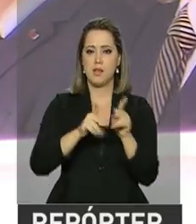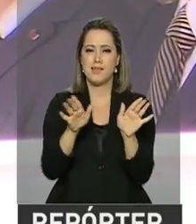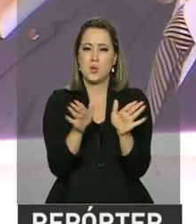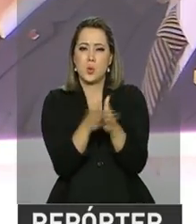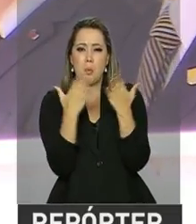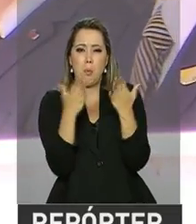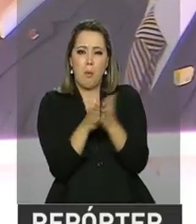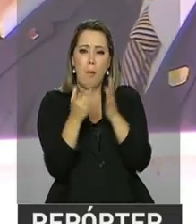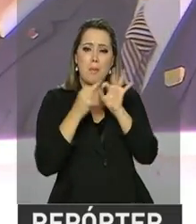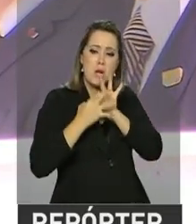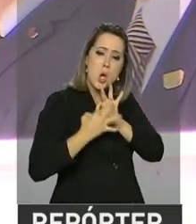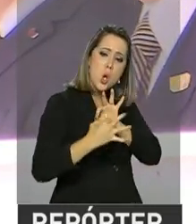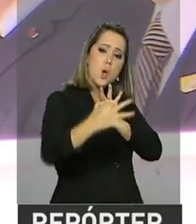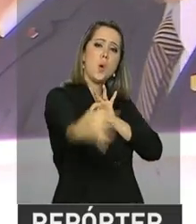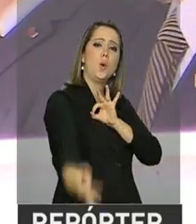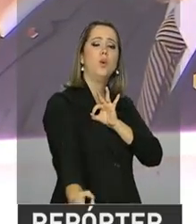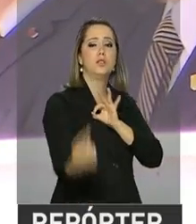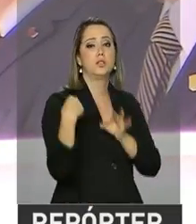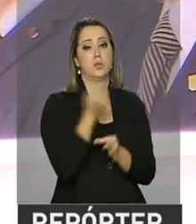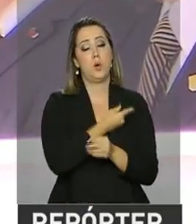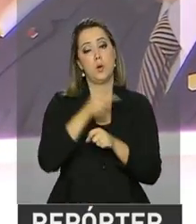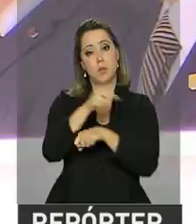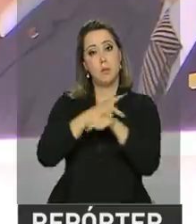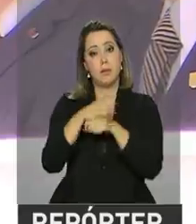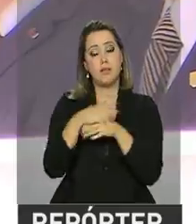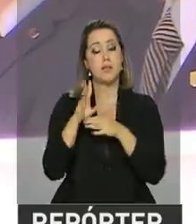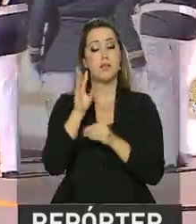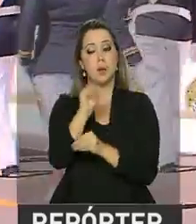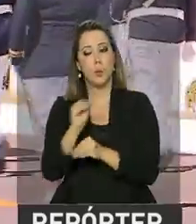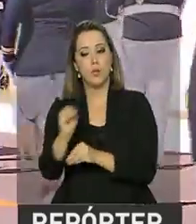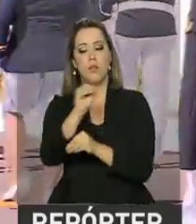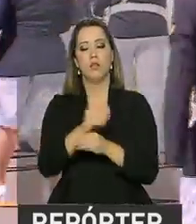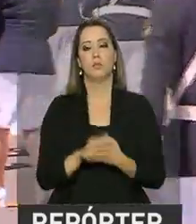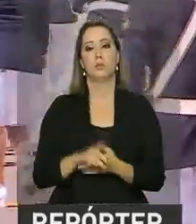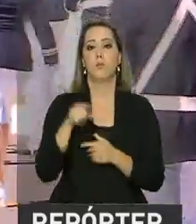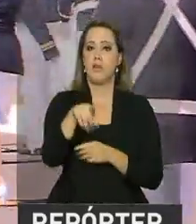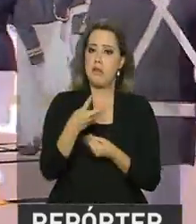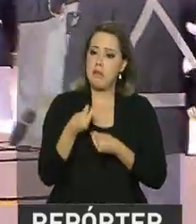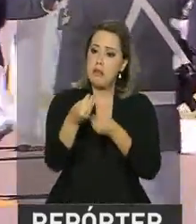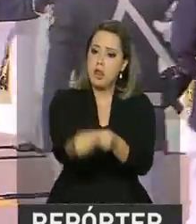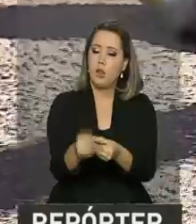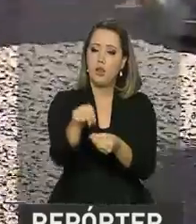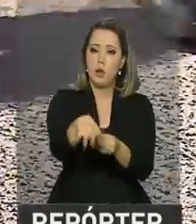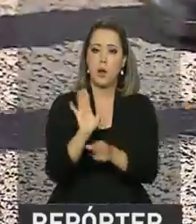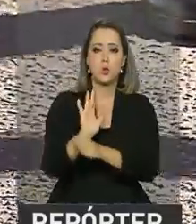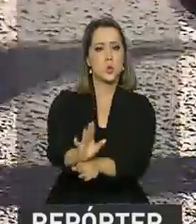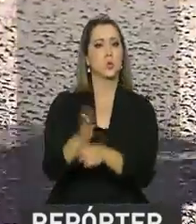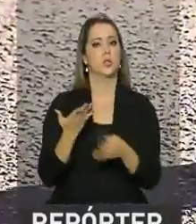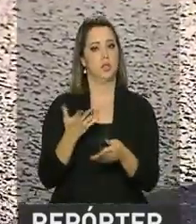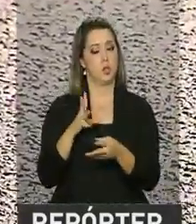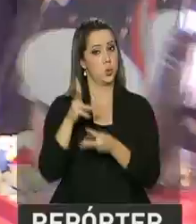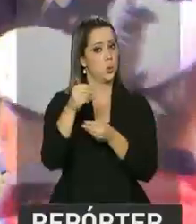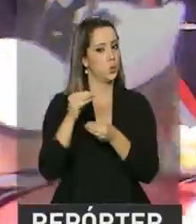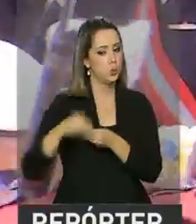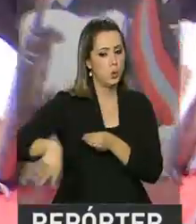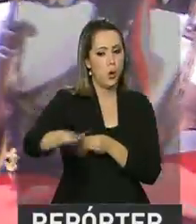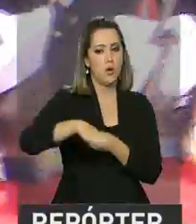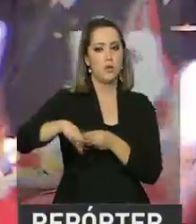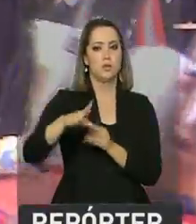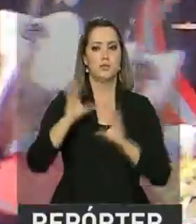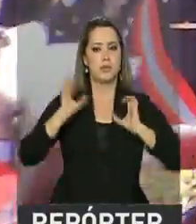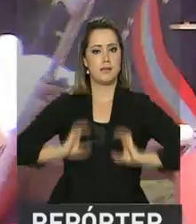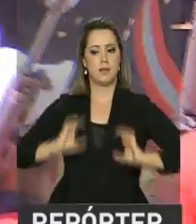rões de nosso território recebem atenção recebem apoio recebem